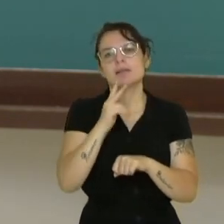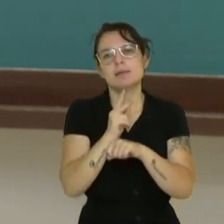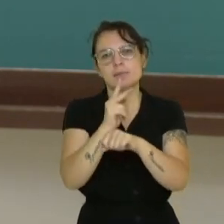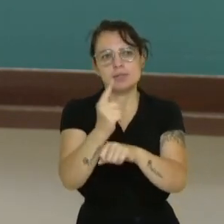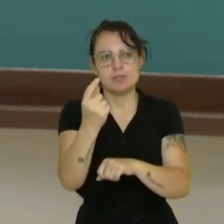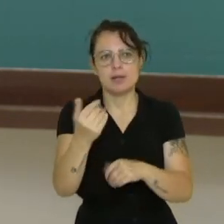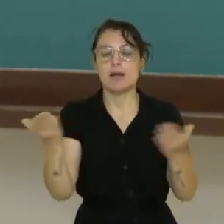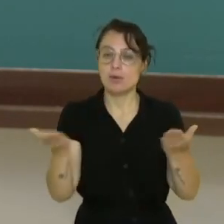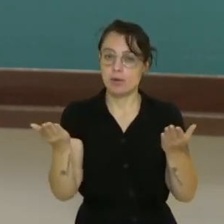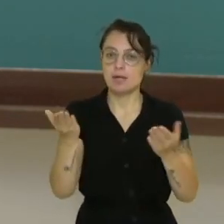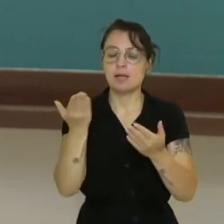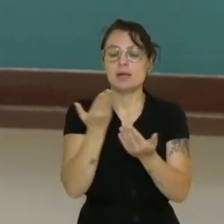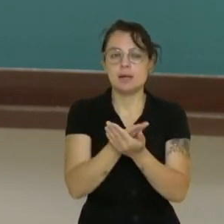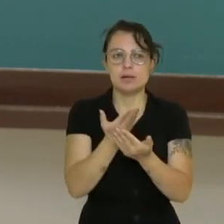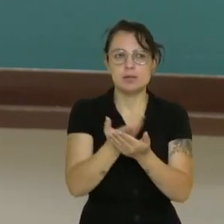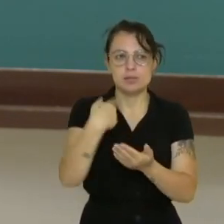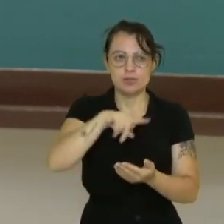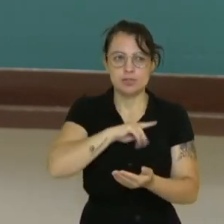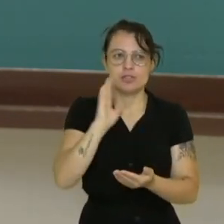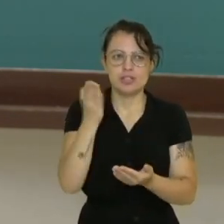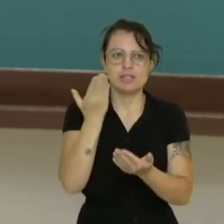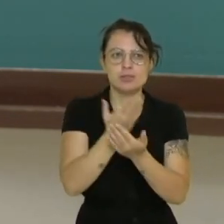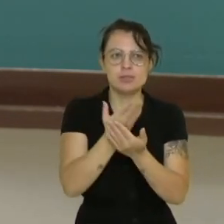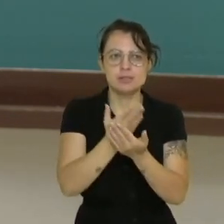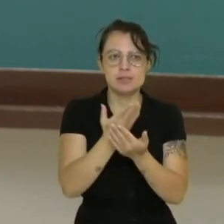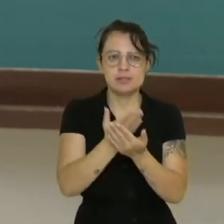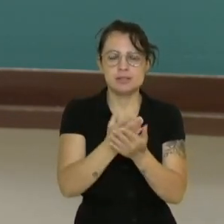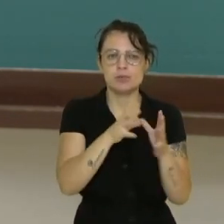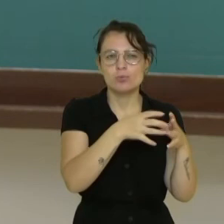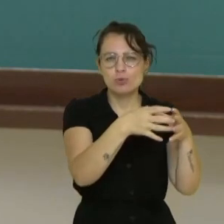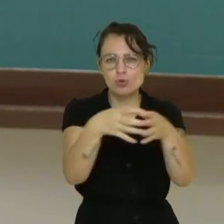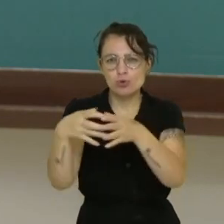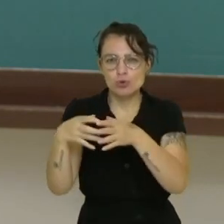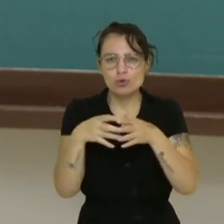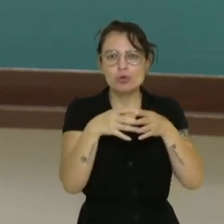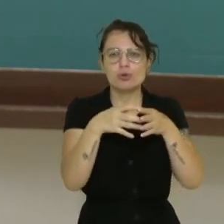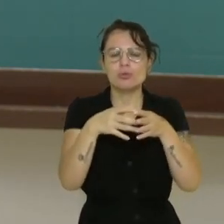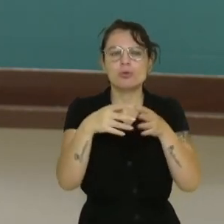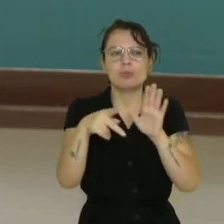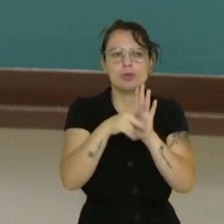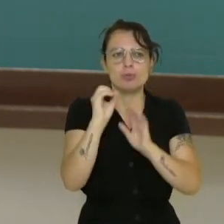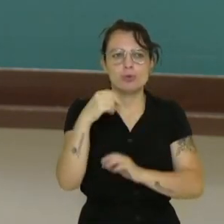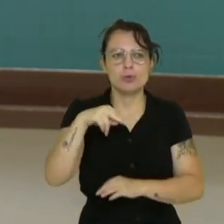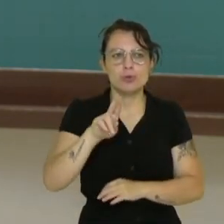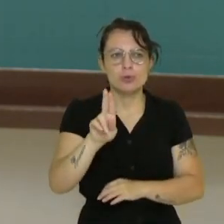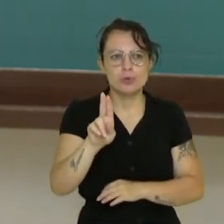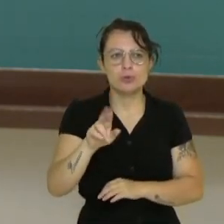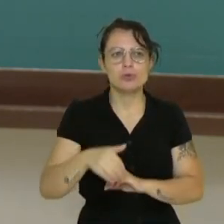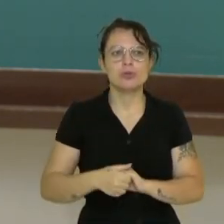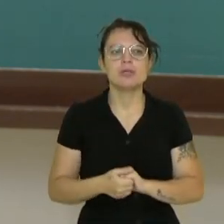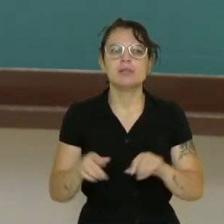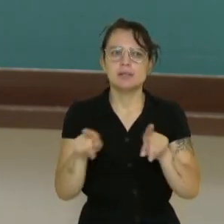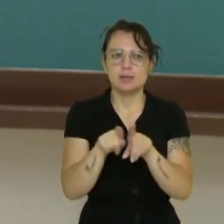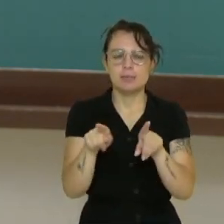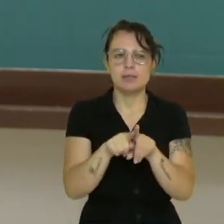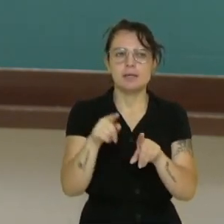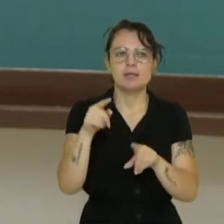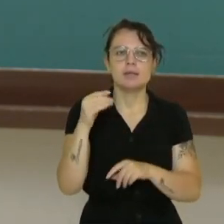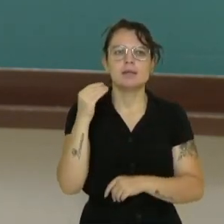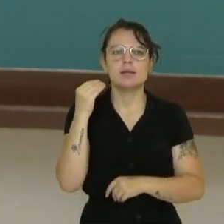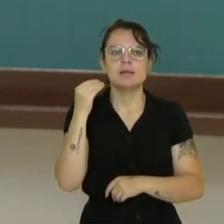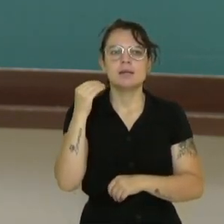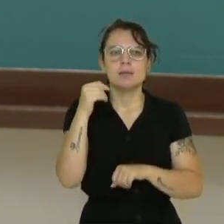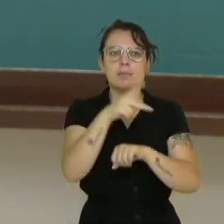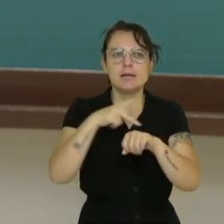Nessa aula, então, nós estudamos os órgãos regulamentadores da ONU e também entre os países,